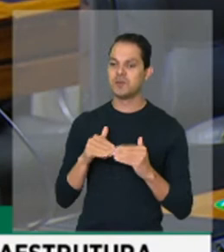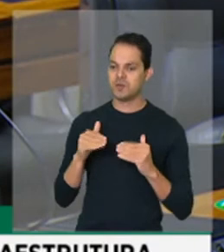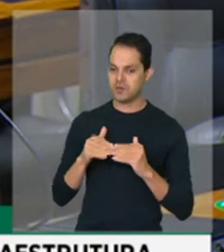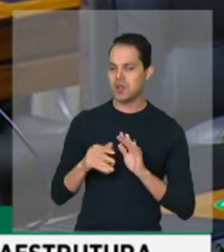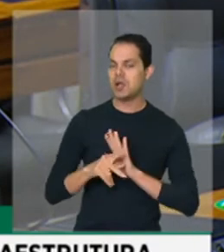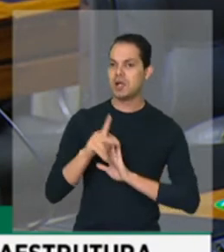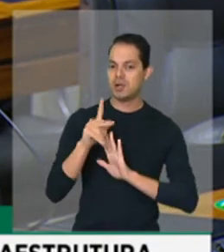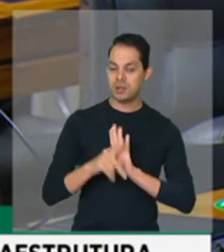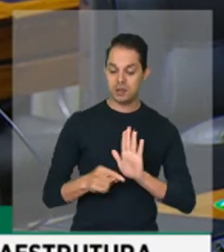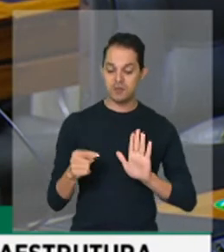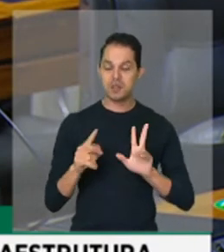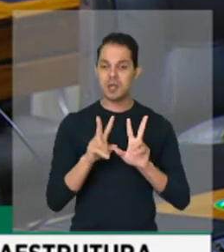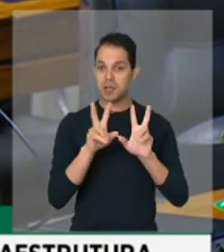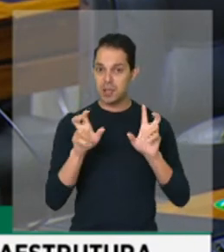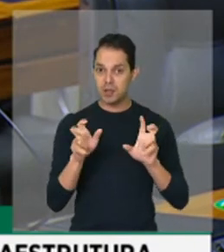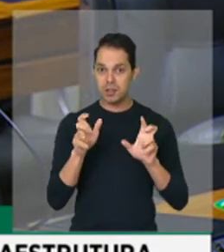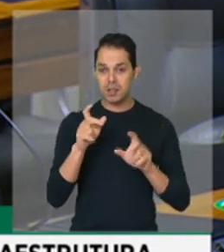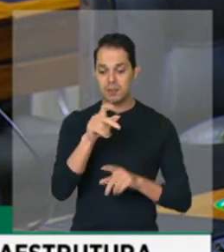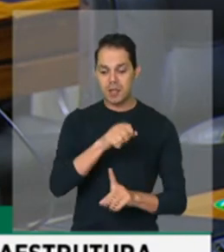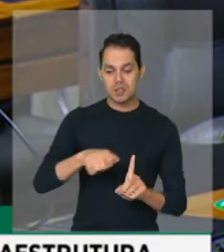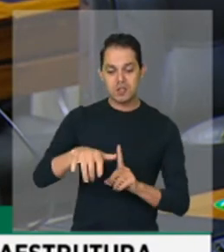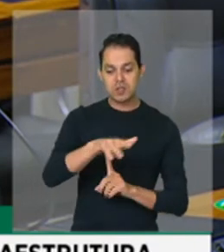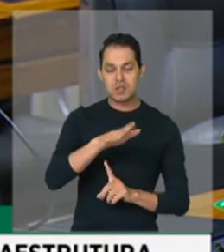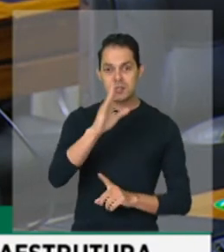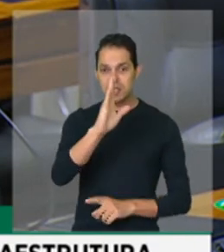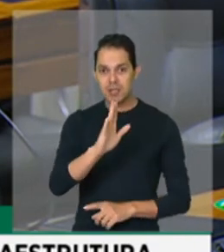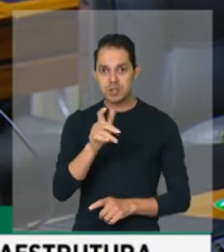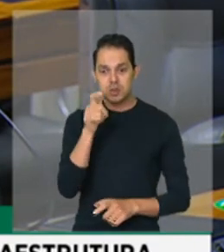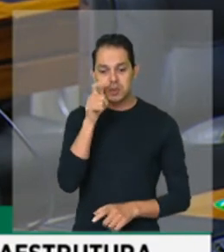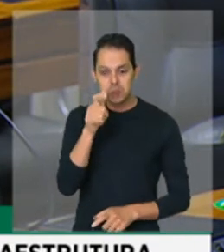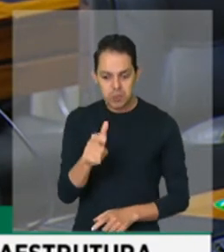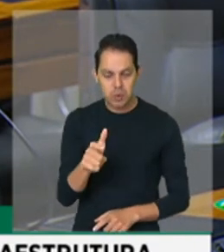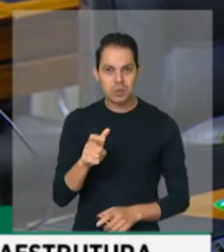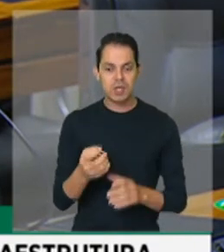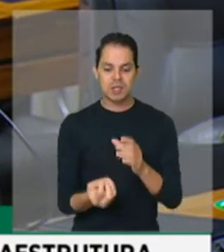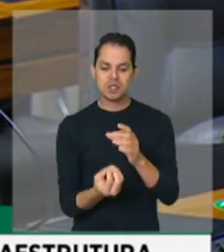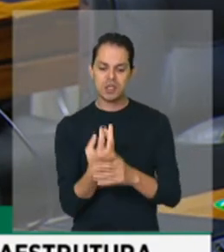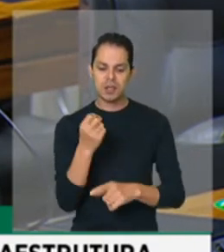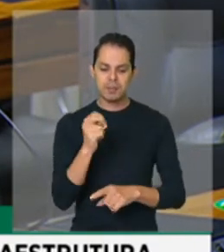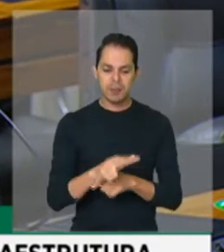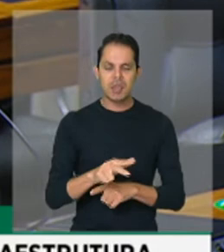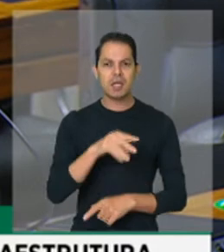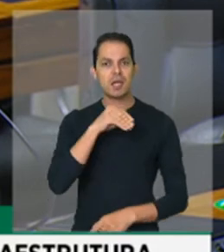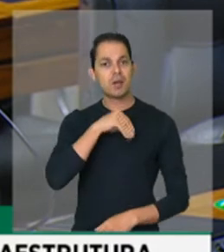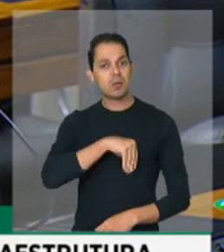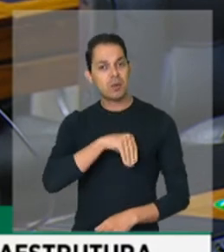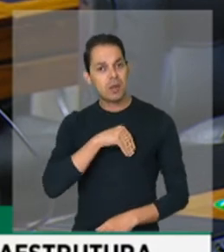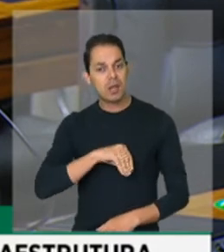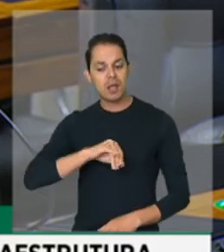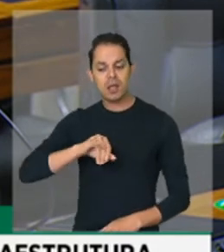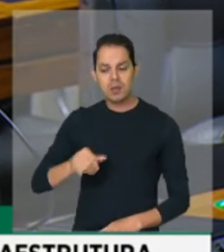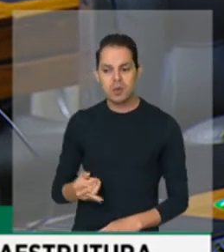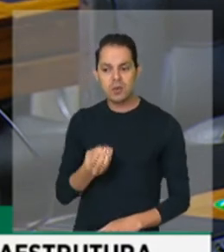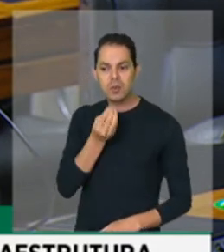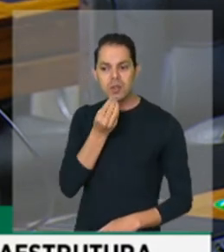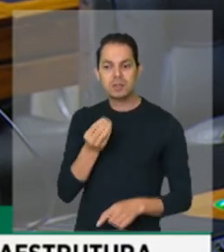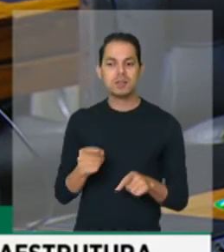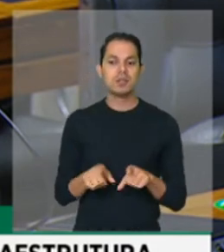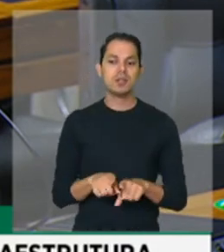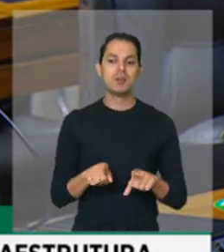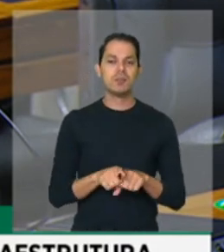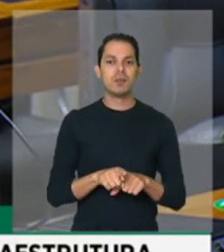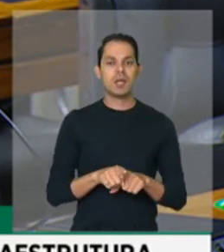é um tema que interessa toda a sociedade brasileira, gerar emprego, renda, oportunidade, baratear o custo